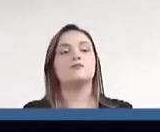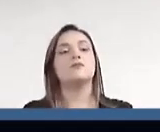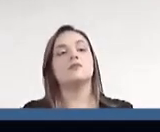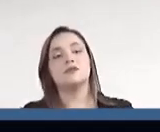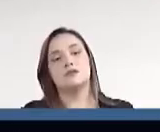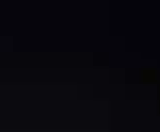2025